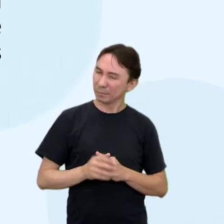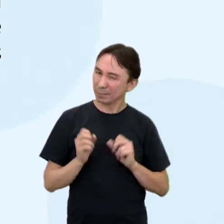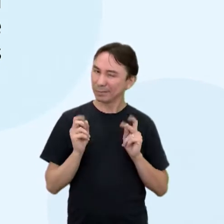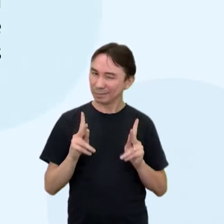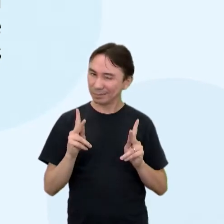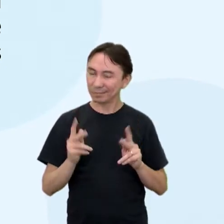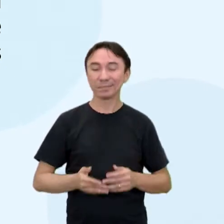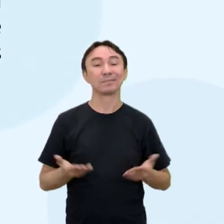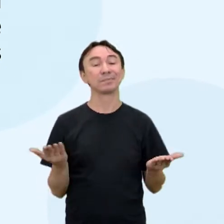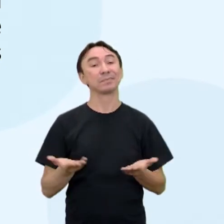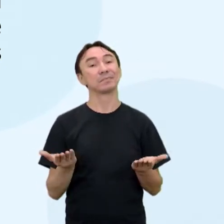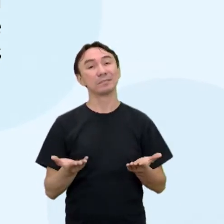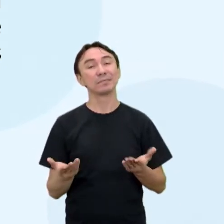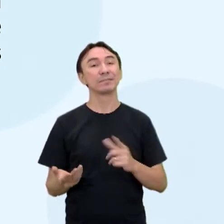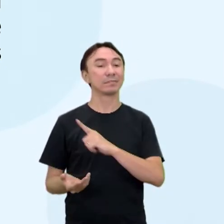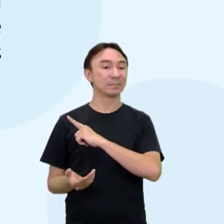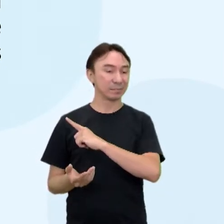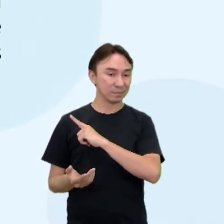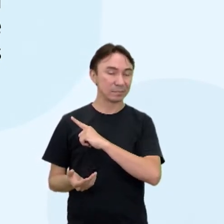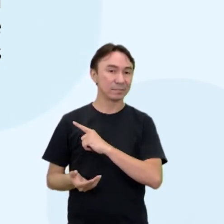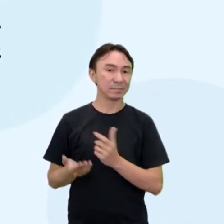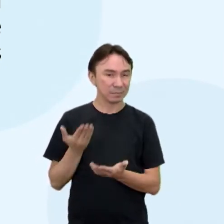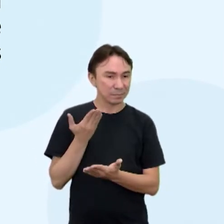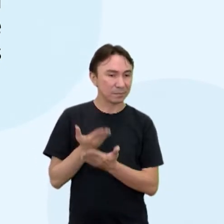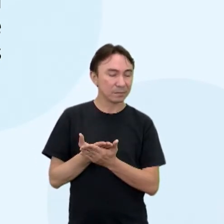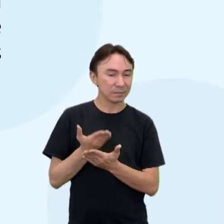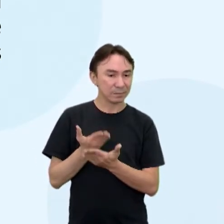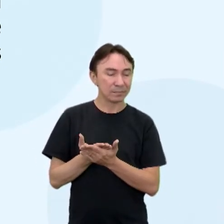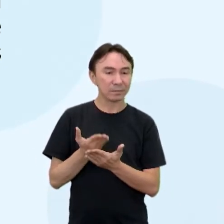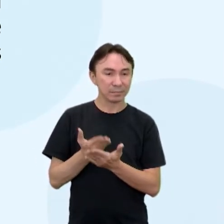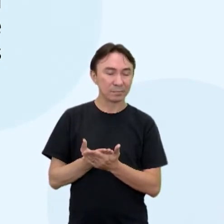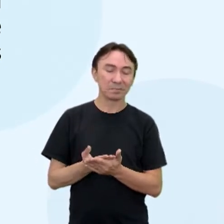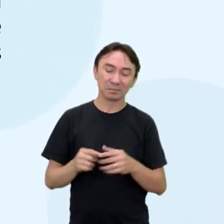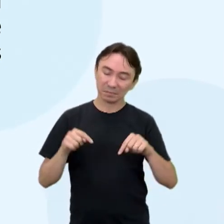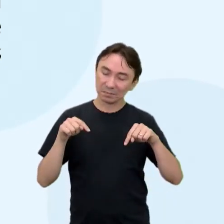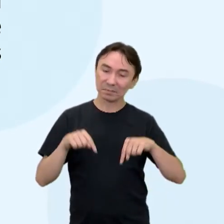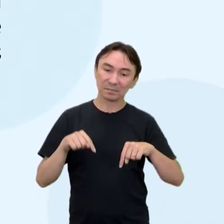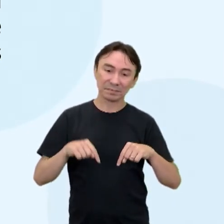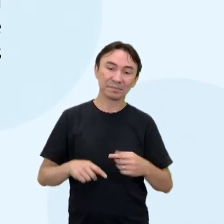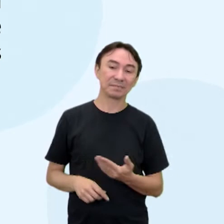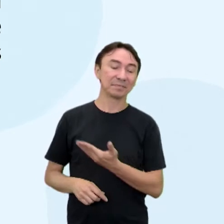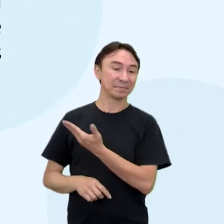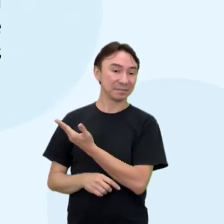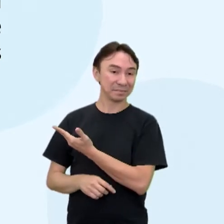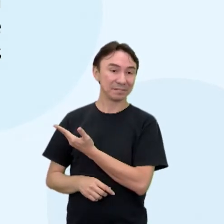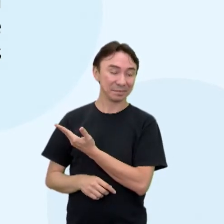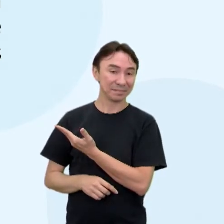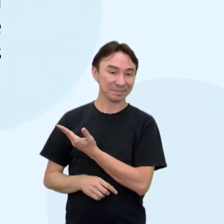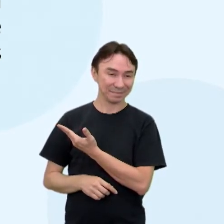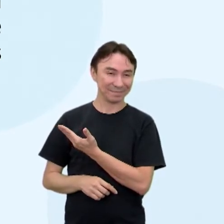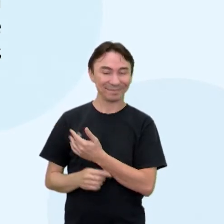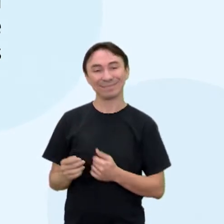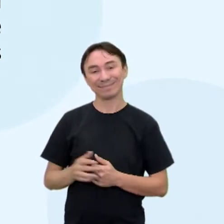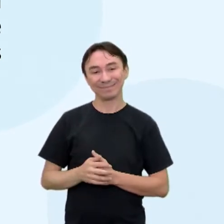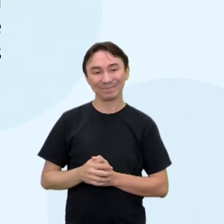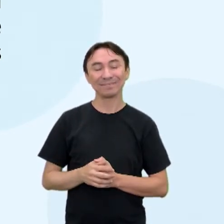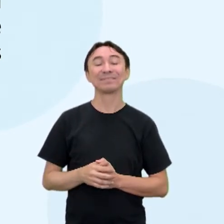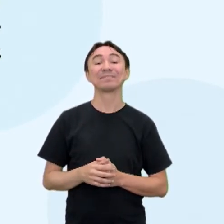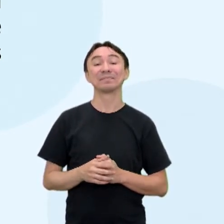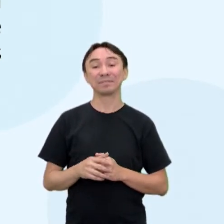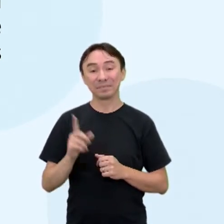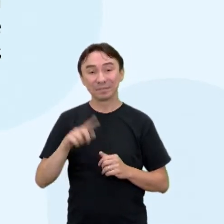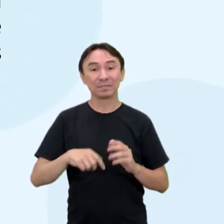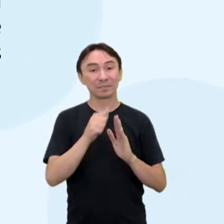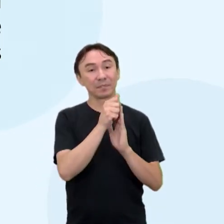a nossa aula propriamente dita, aí feitas todas as apresentações, e aí a gente está na atividade integrada de